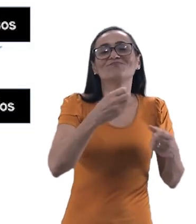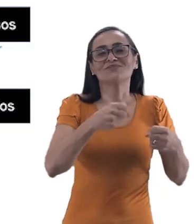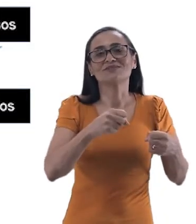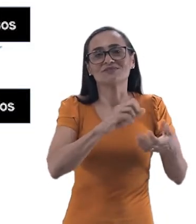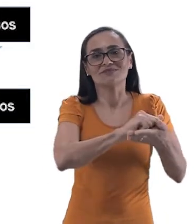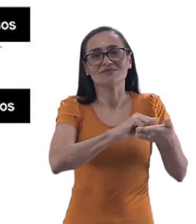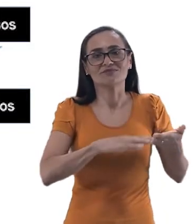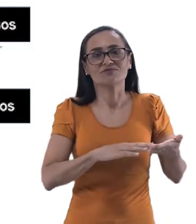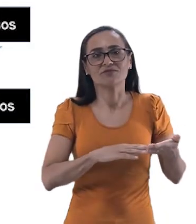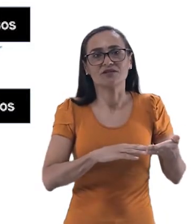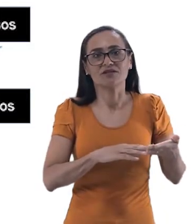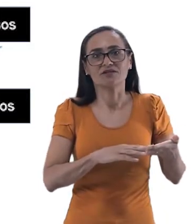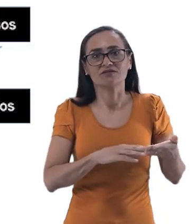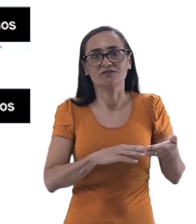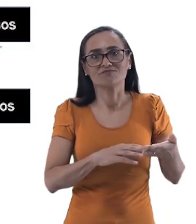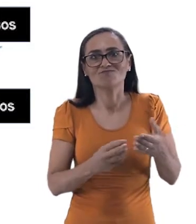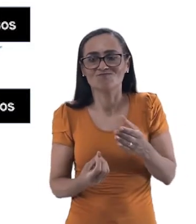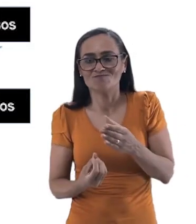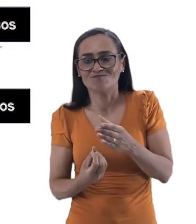elas